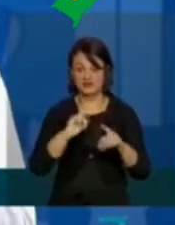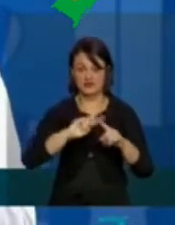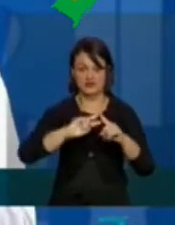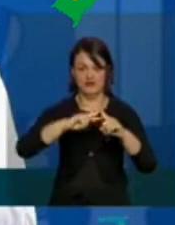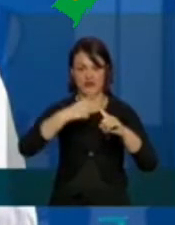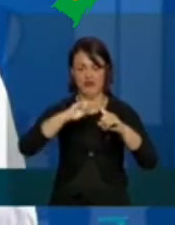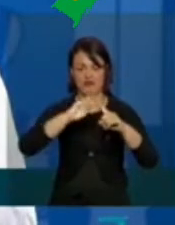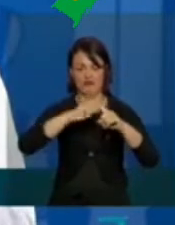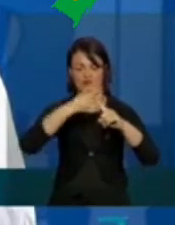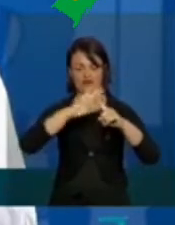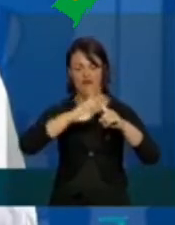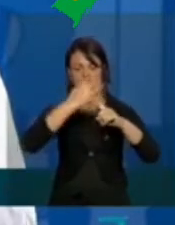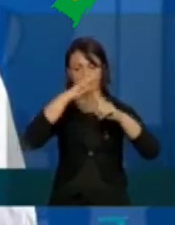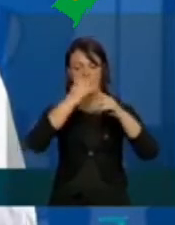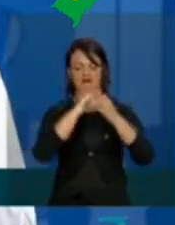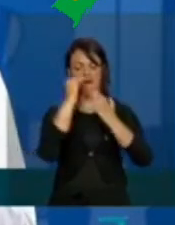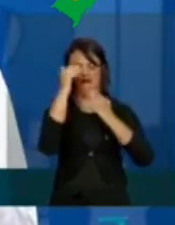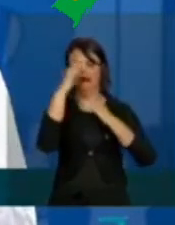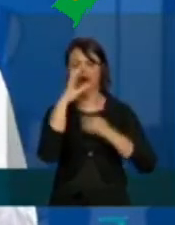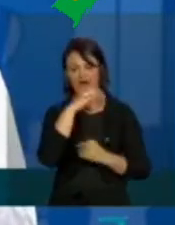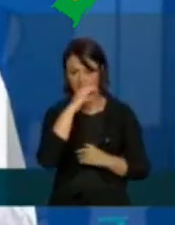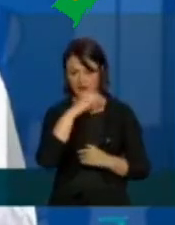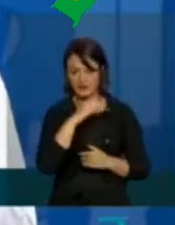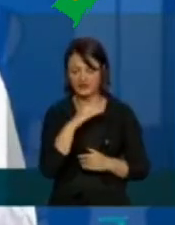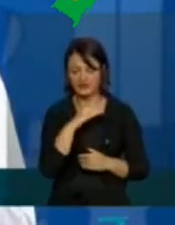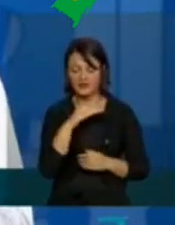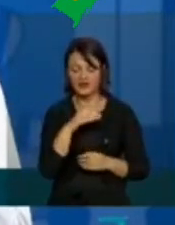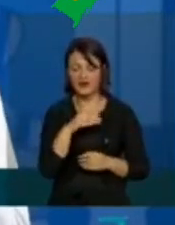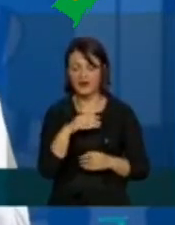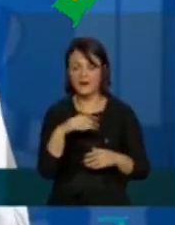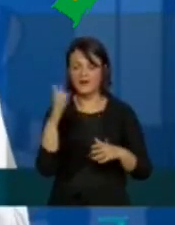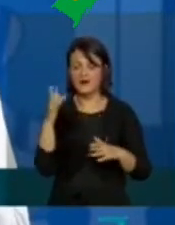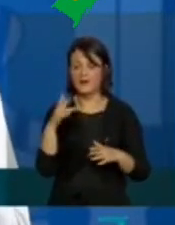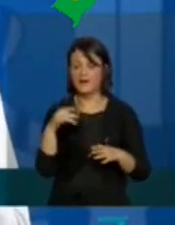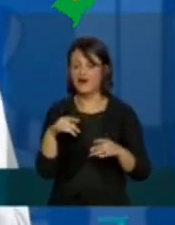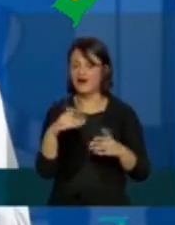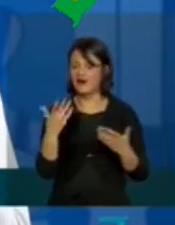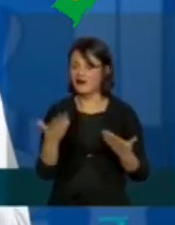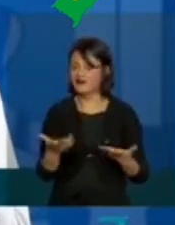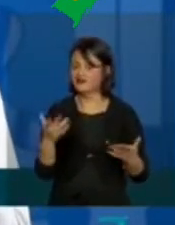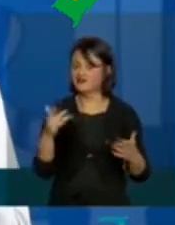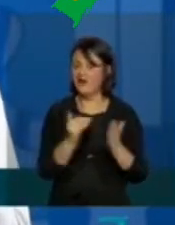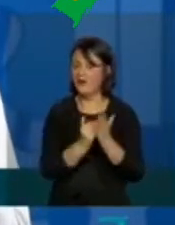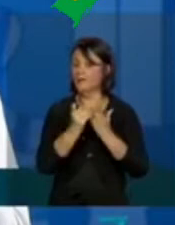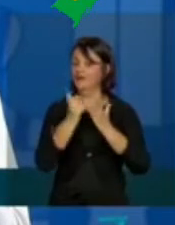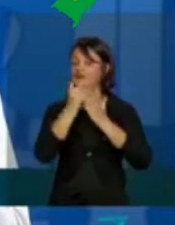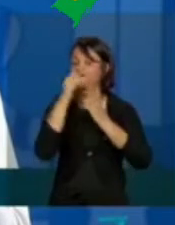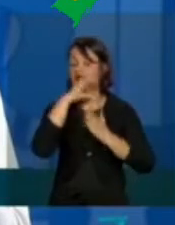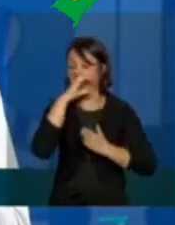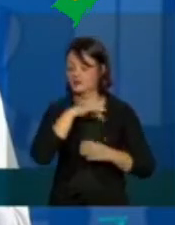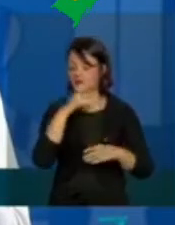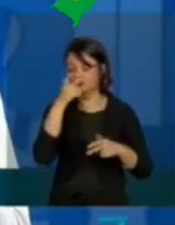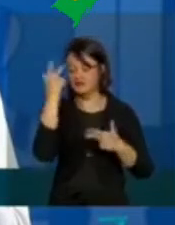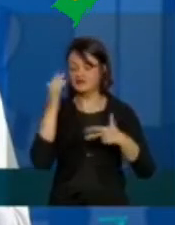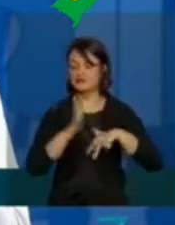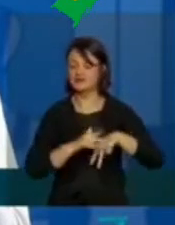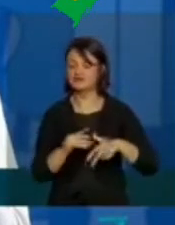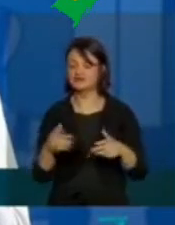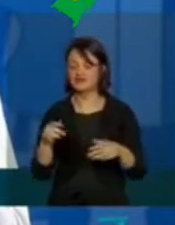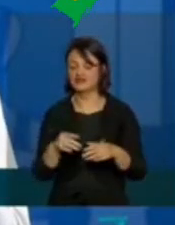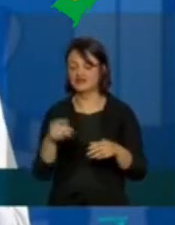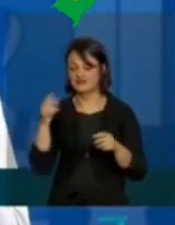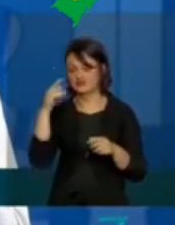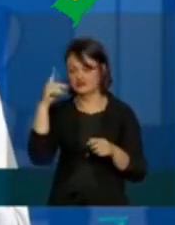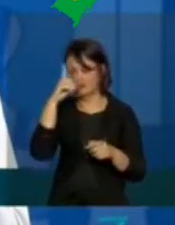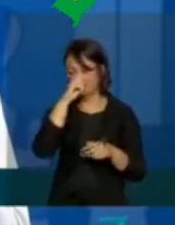rápido, ou triplica, ou quadriplica, enfim, você vai tendo imunidade, mas você vai aumentando muito o número de pacientes nos hospitais